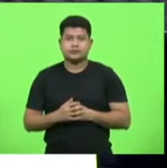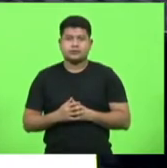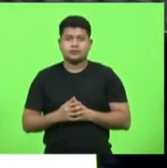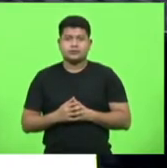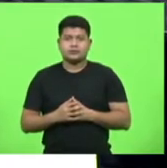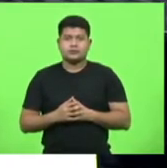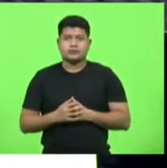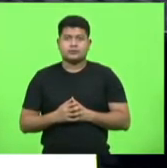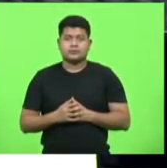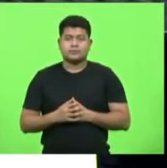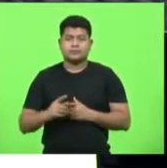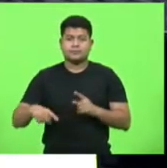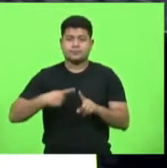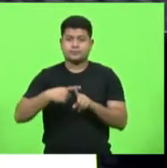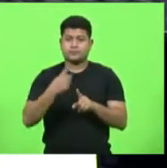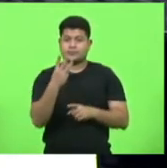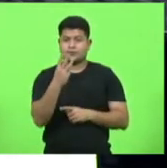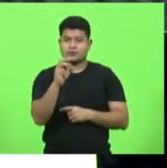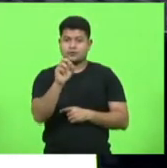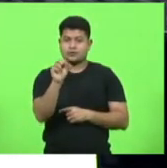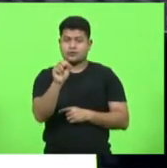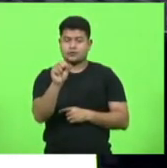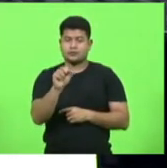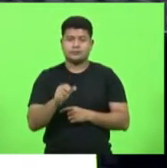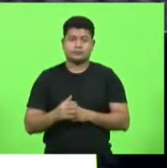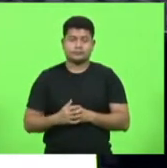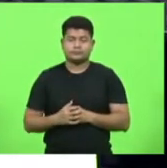Mais 30 segundos para concluir, deputado.